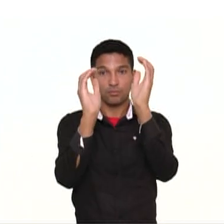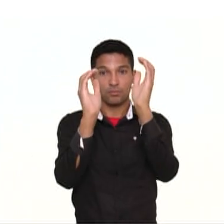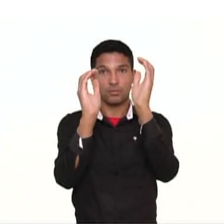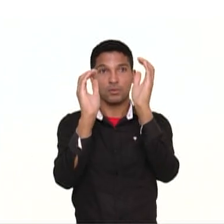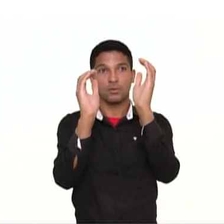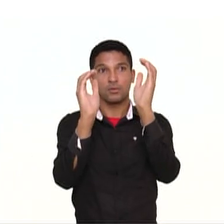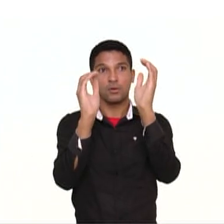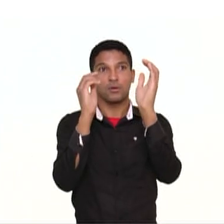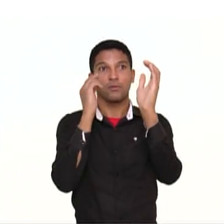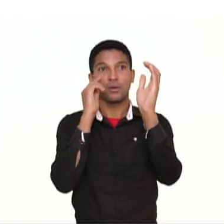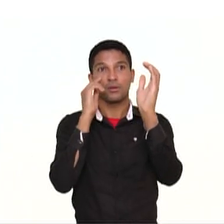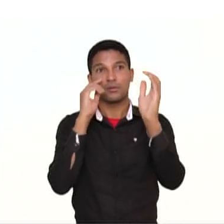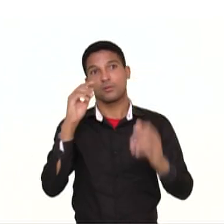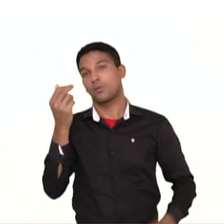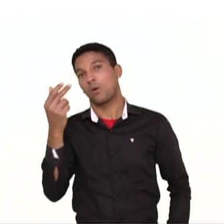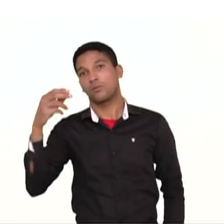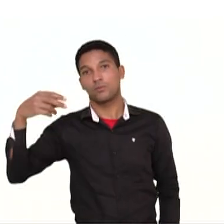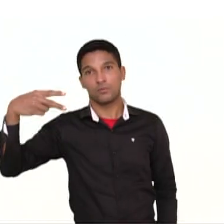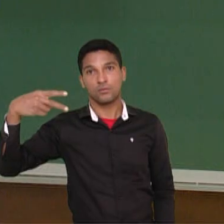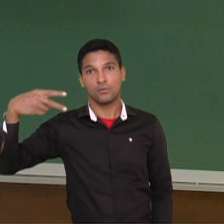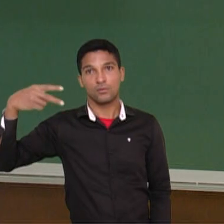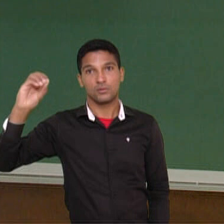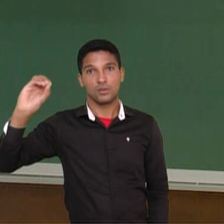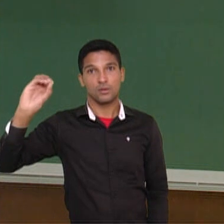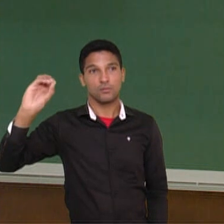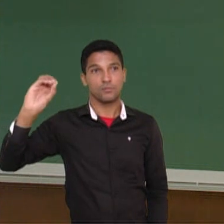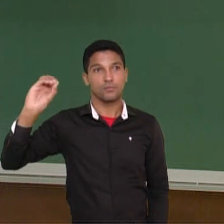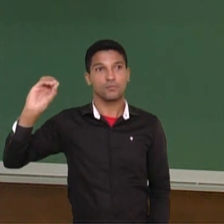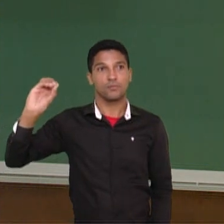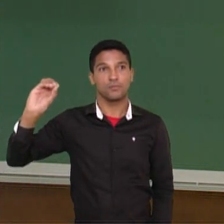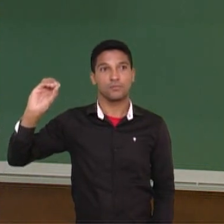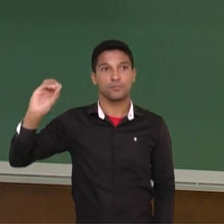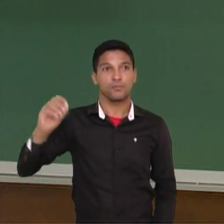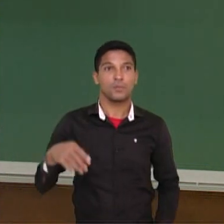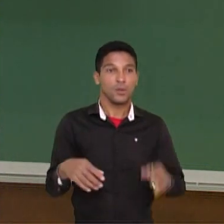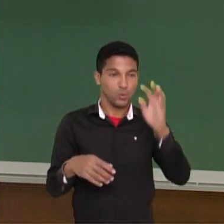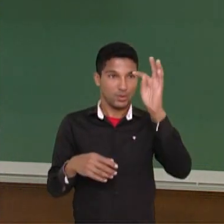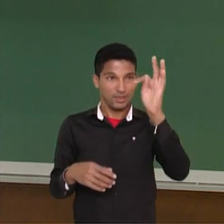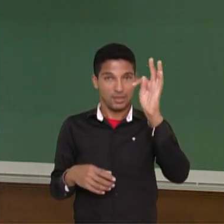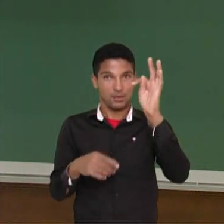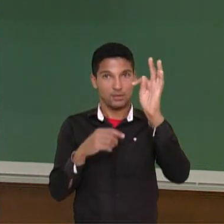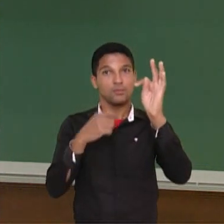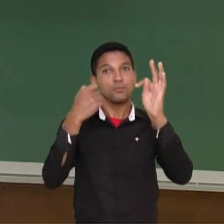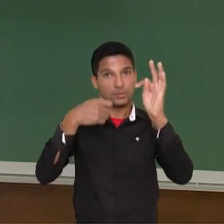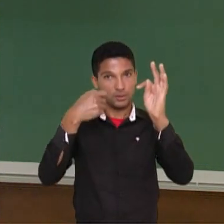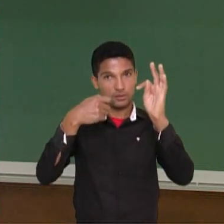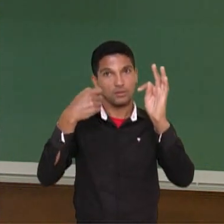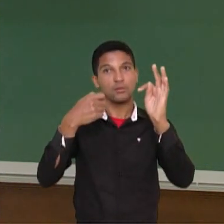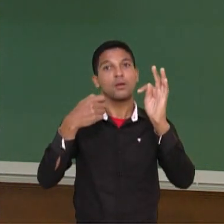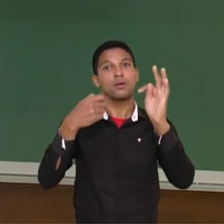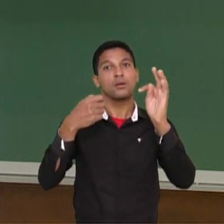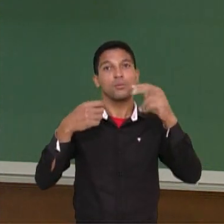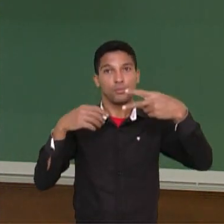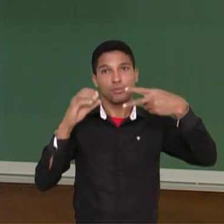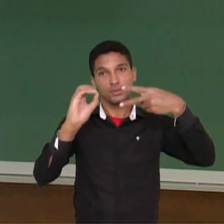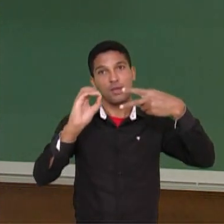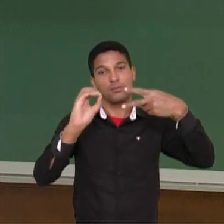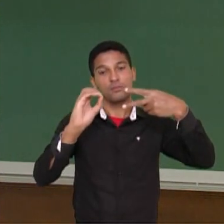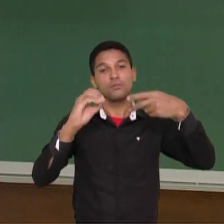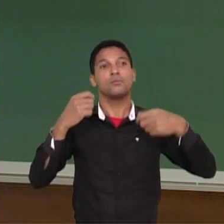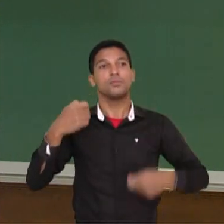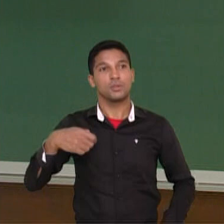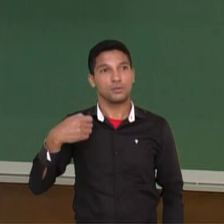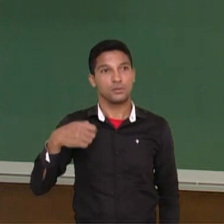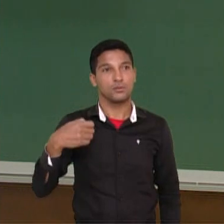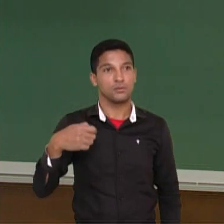cada um deles eu tenho um valor para t. Nesse caso aqui, ó, 2t é igual a zero, o t tem que ser zero. Já coloquei t1 ali, que é o primeiro valor de t. Né?